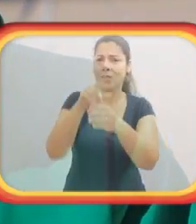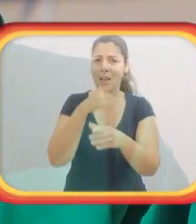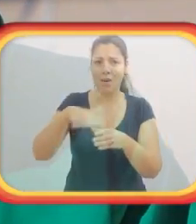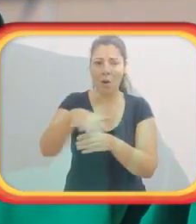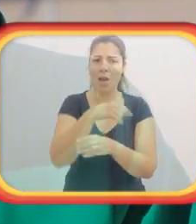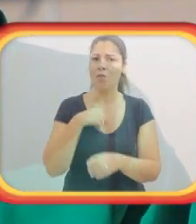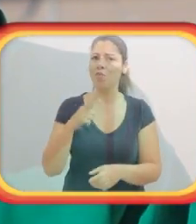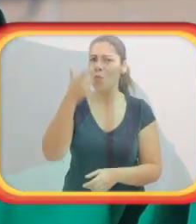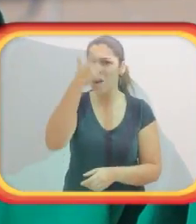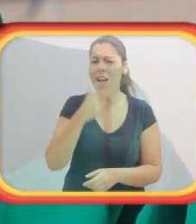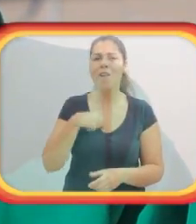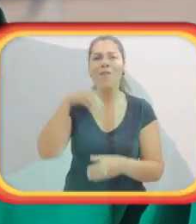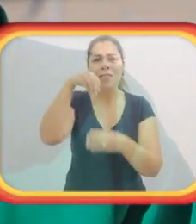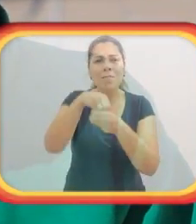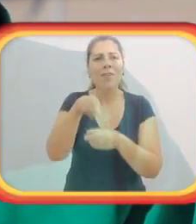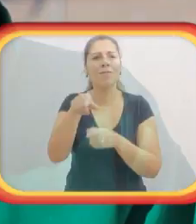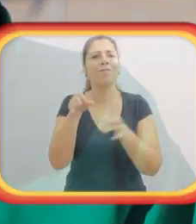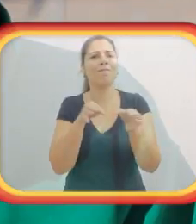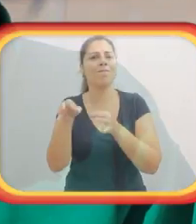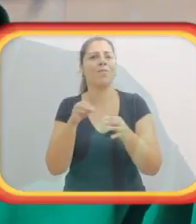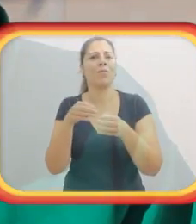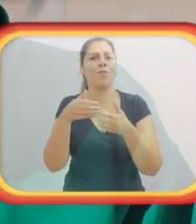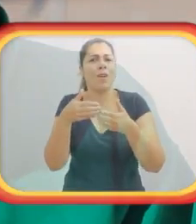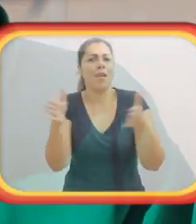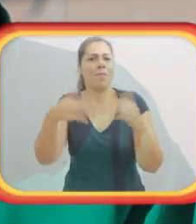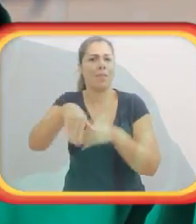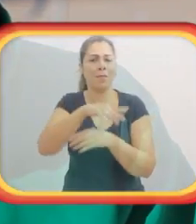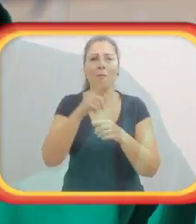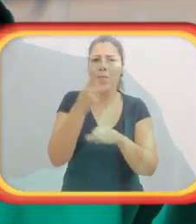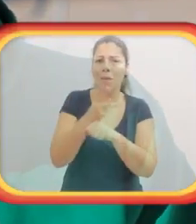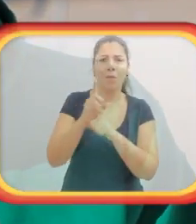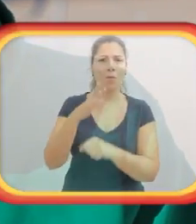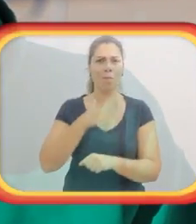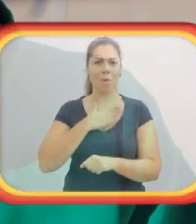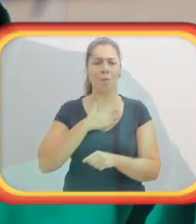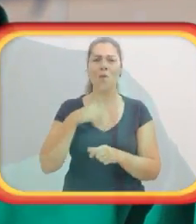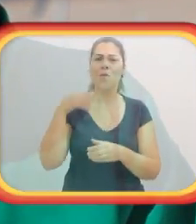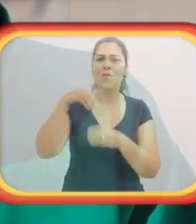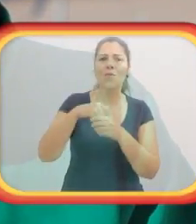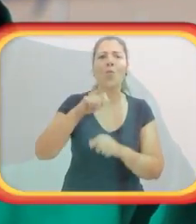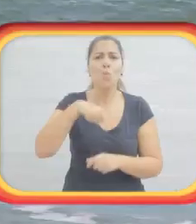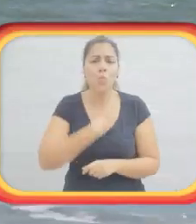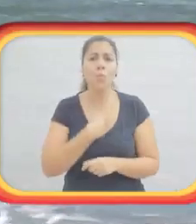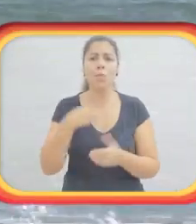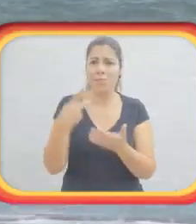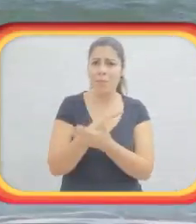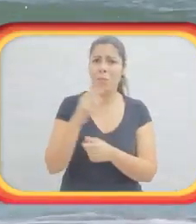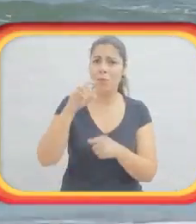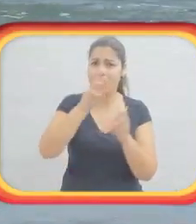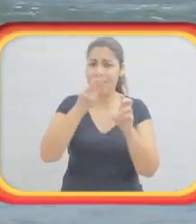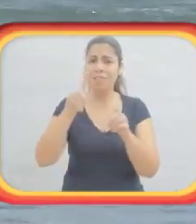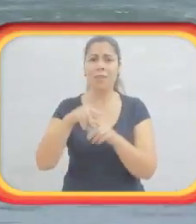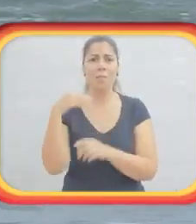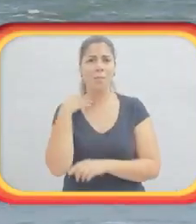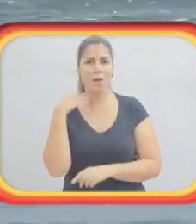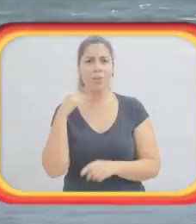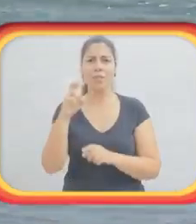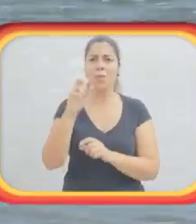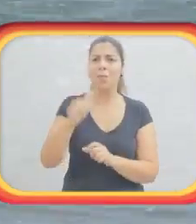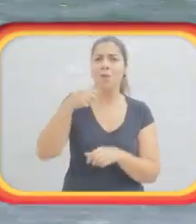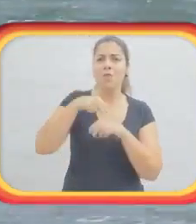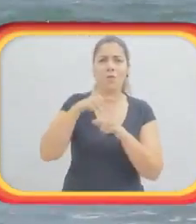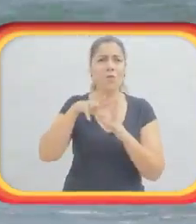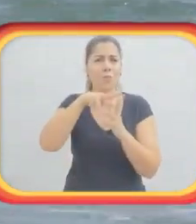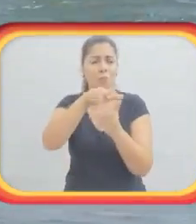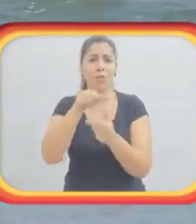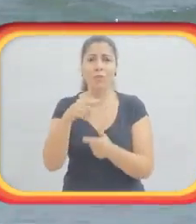com uma grande honra ter-me sido atribuído essa distinção. Para mim esse prémio não é só meu, esse prémio é de todos os voluntários que colocam as